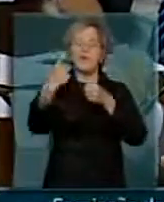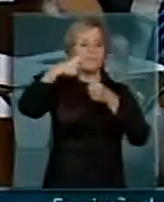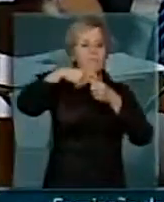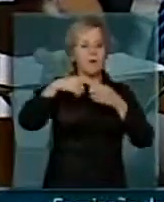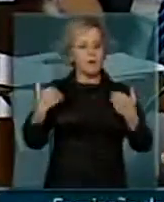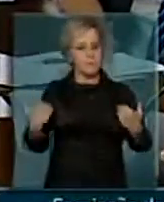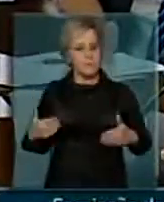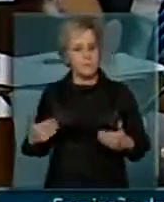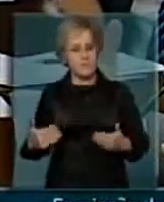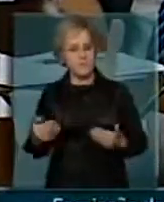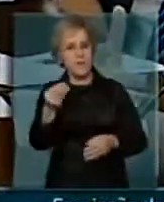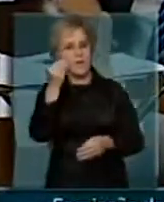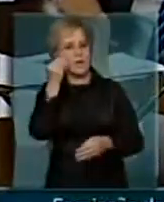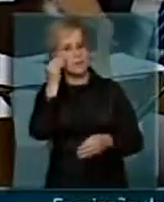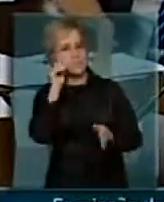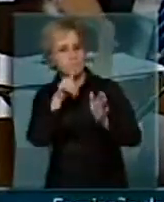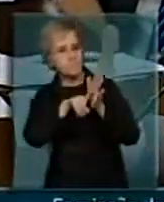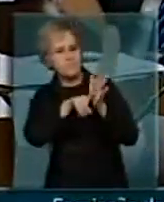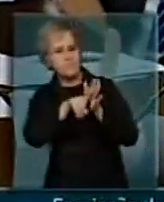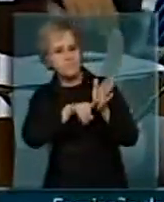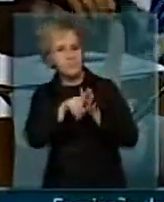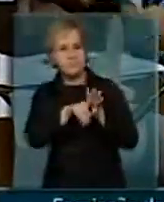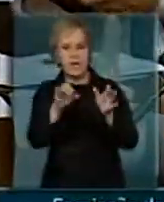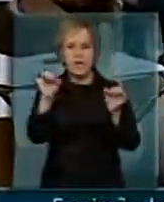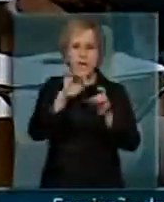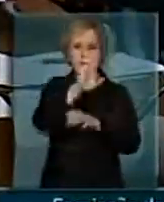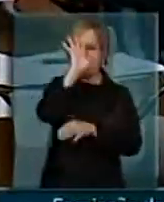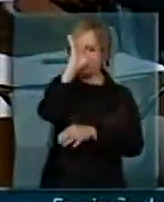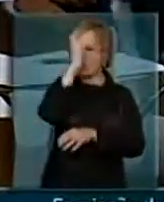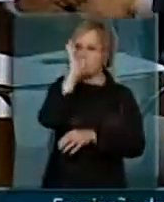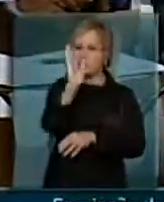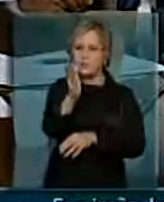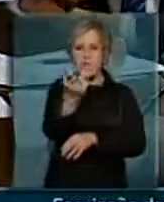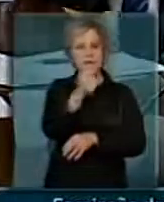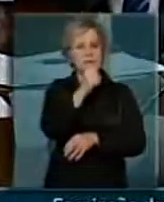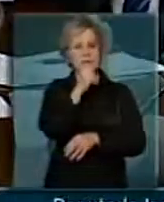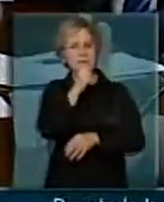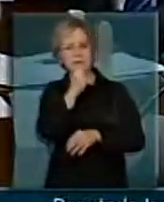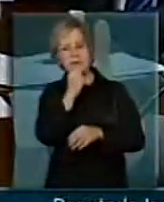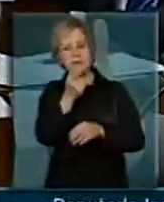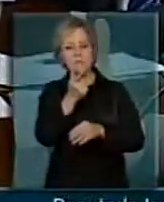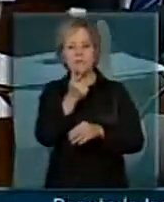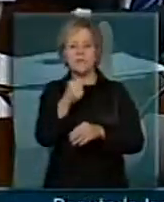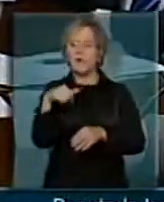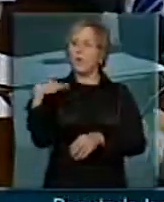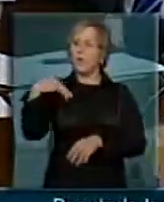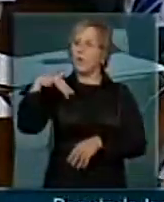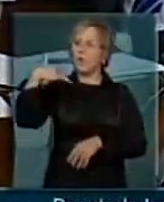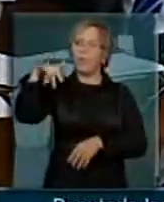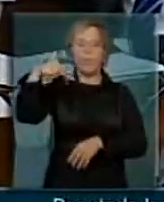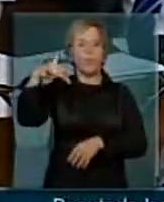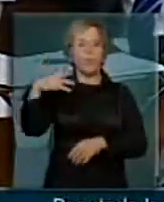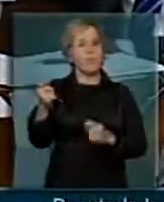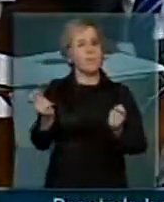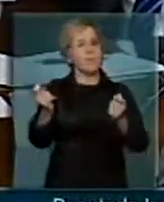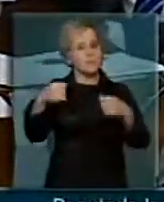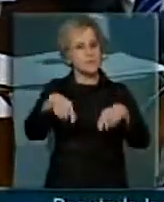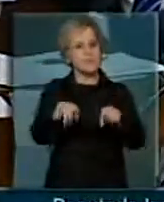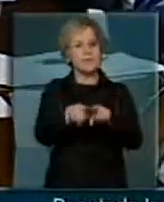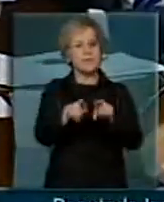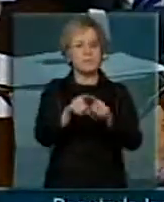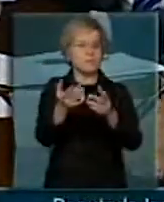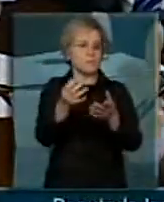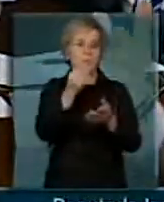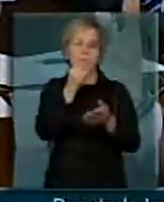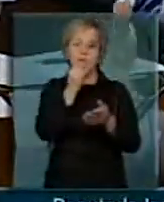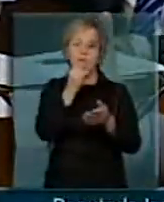foi resolvido ou não. Quer dizer, é um processo muito caro, que podia apenas, ao invés das